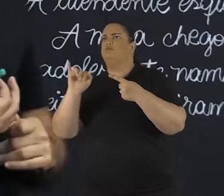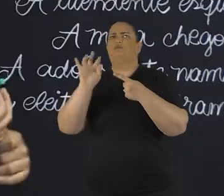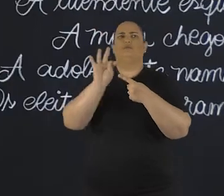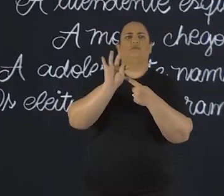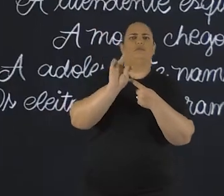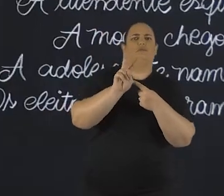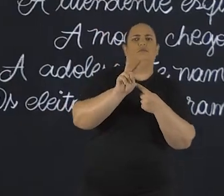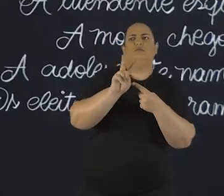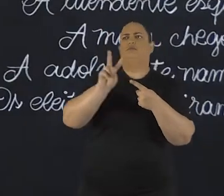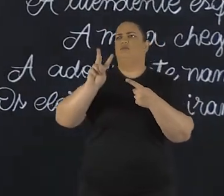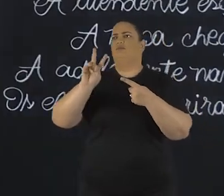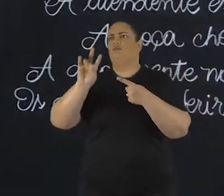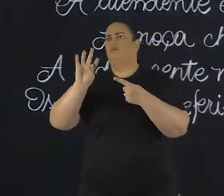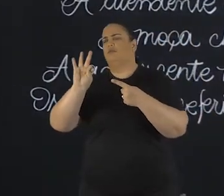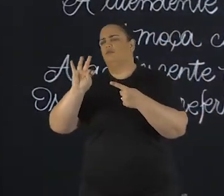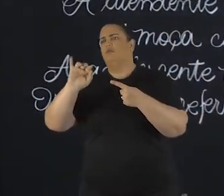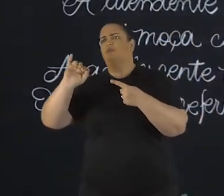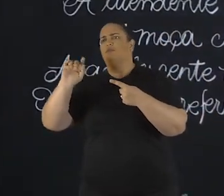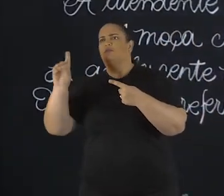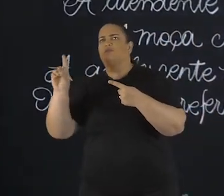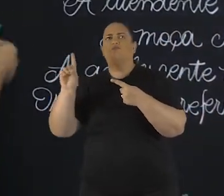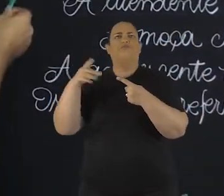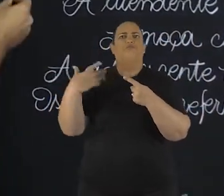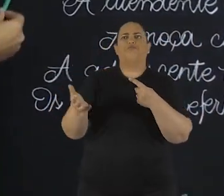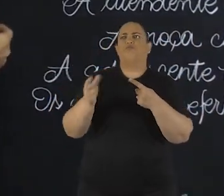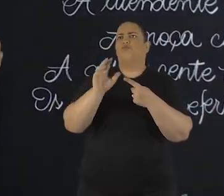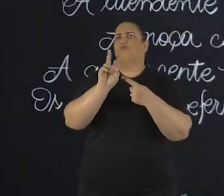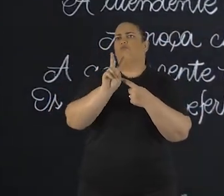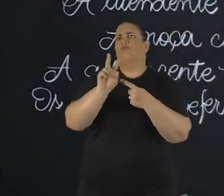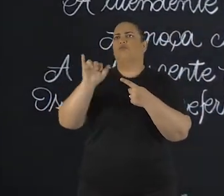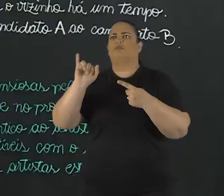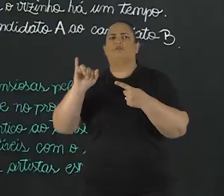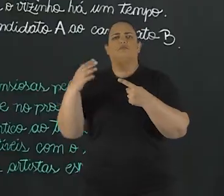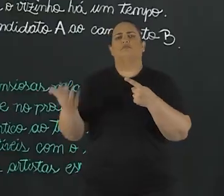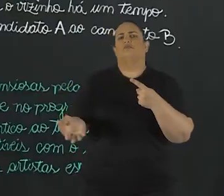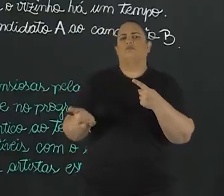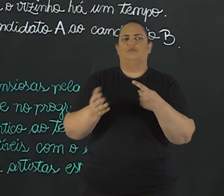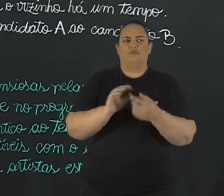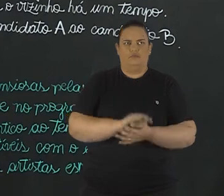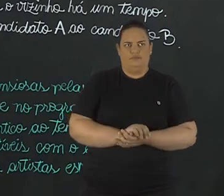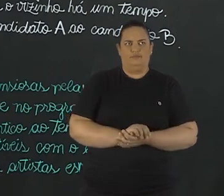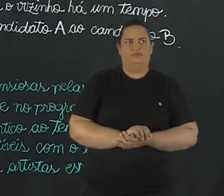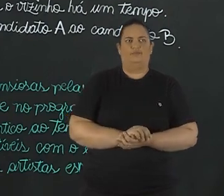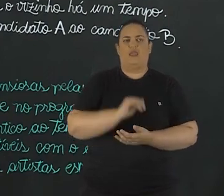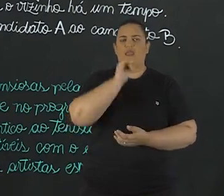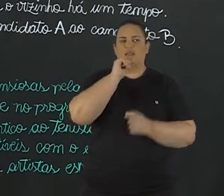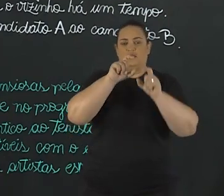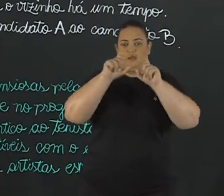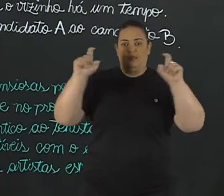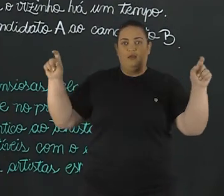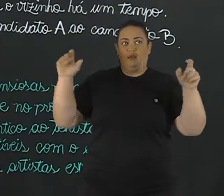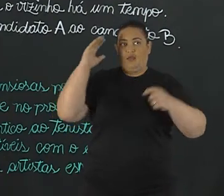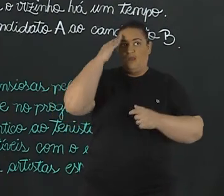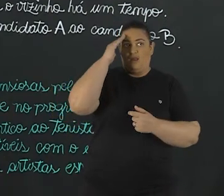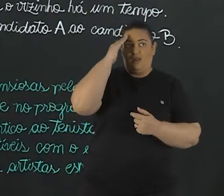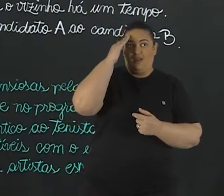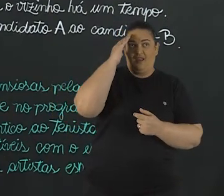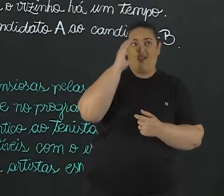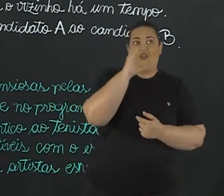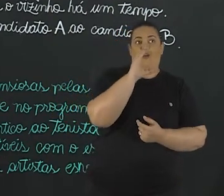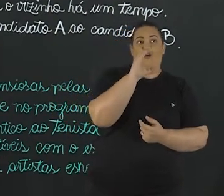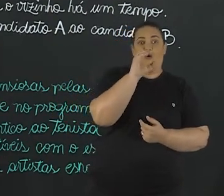os seus complementos. No primeiro exemplo, nós temos compreendi a questão, compreendi o verbo